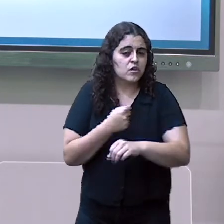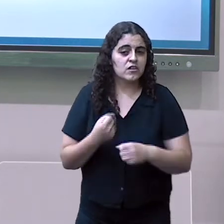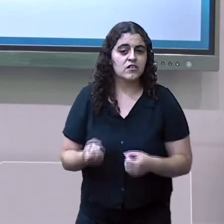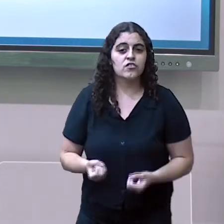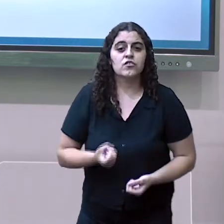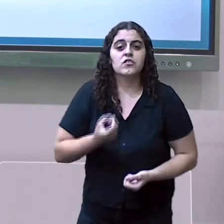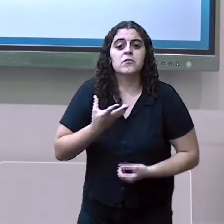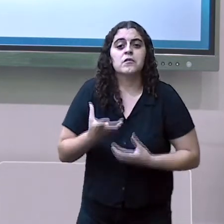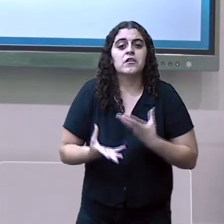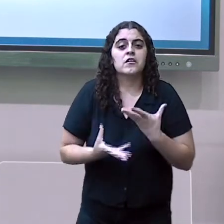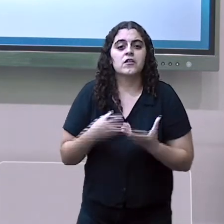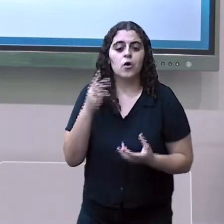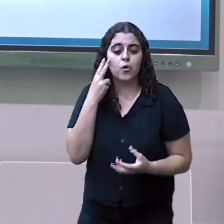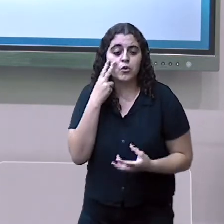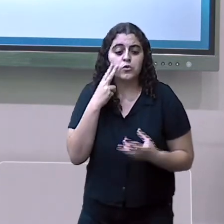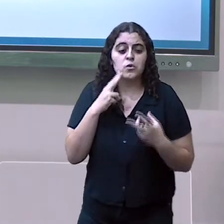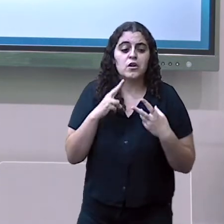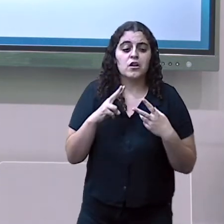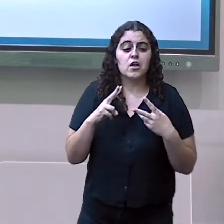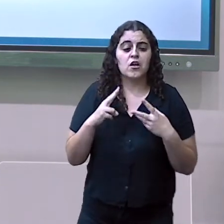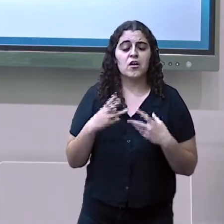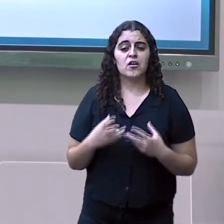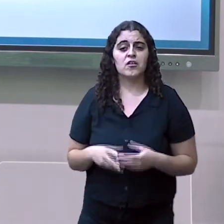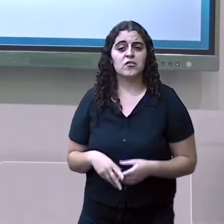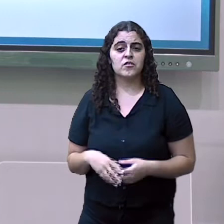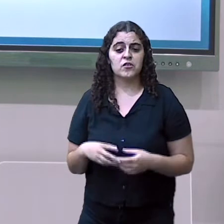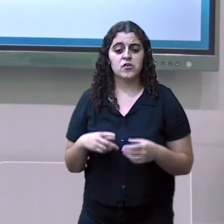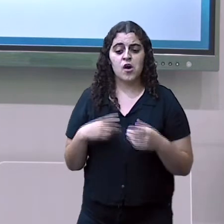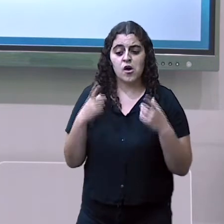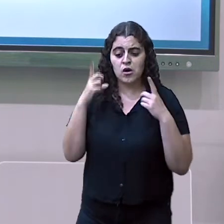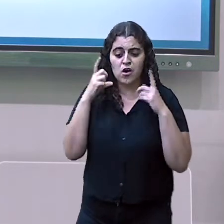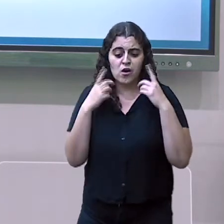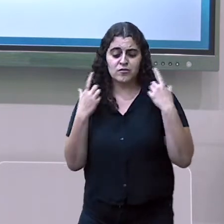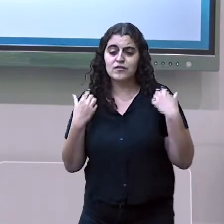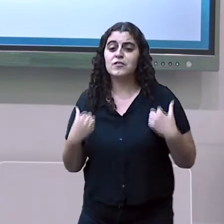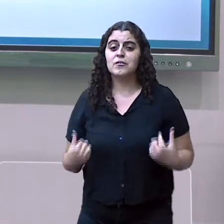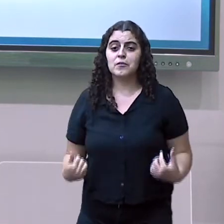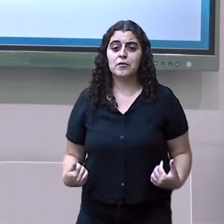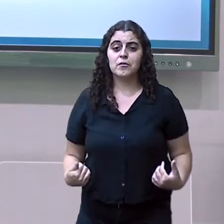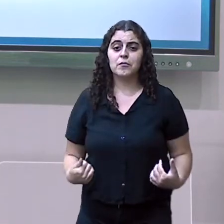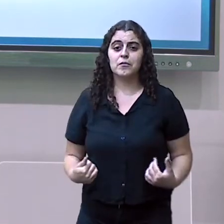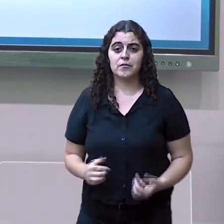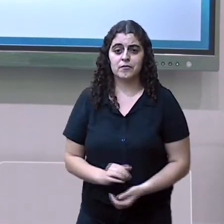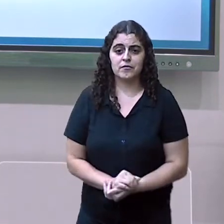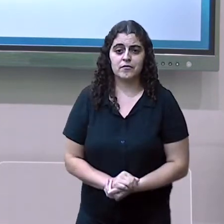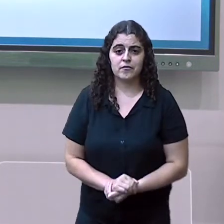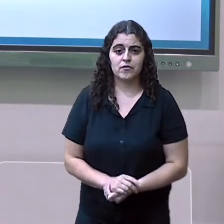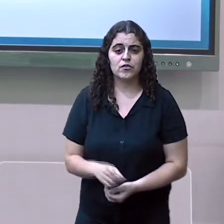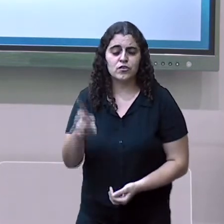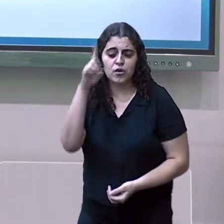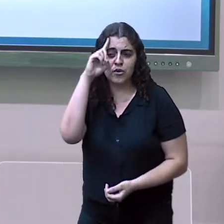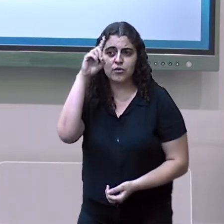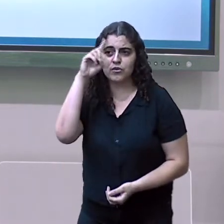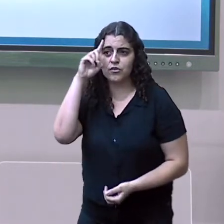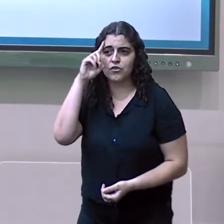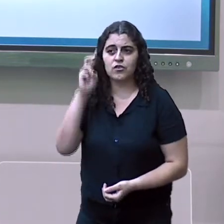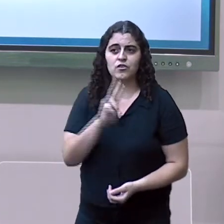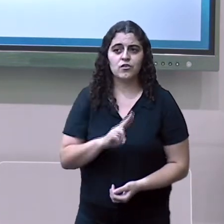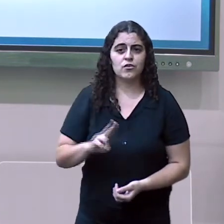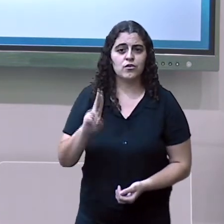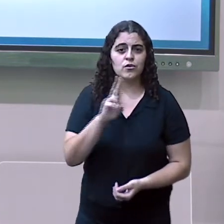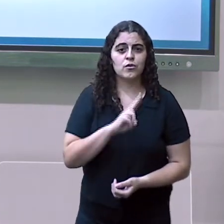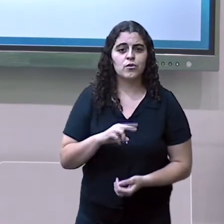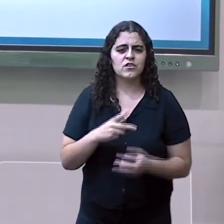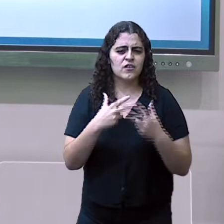né? Com o nosso olhar, com as nossas expressões. No nosso dia a dia, nós